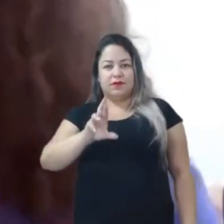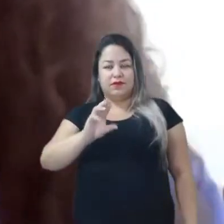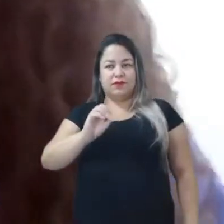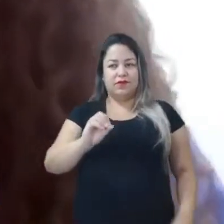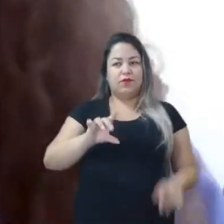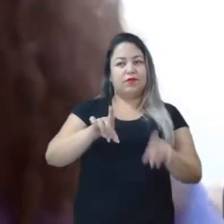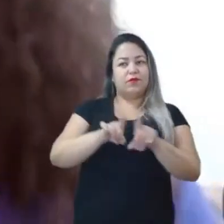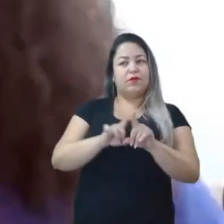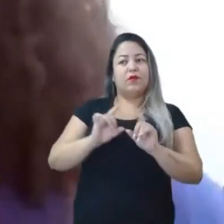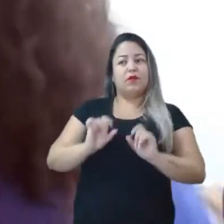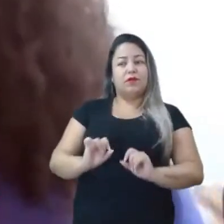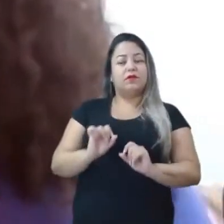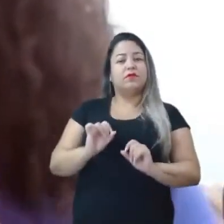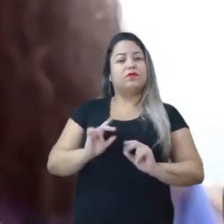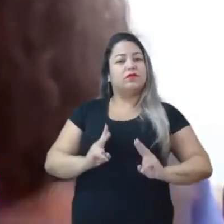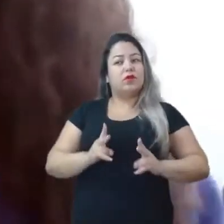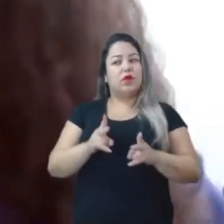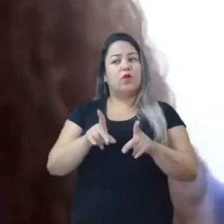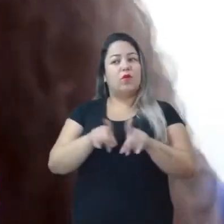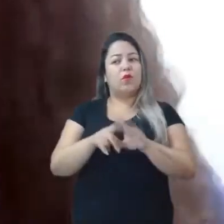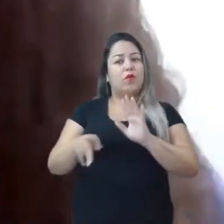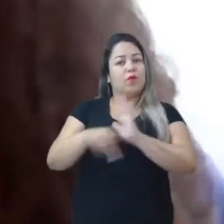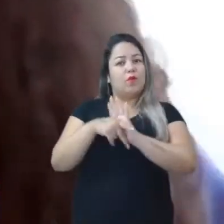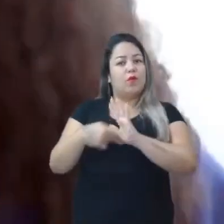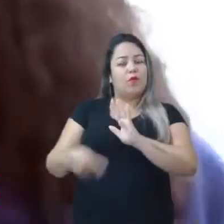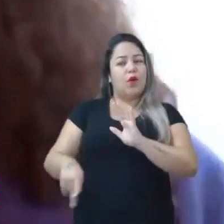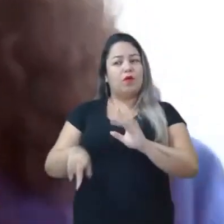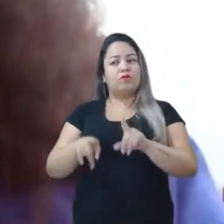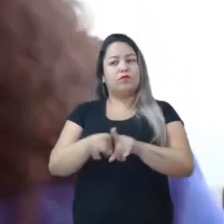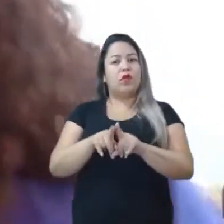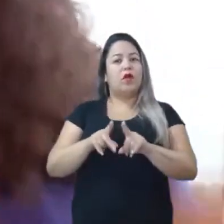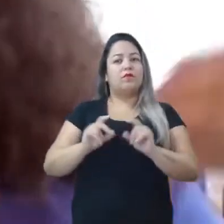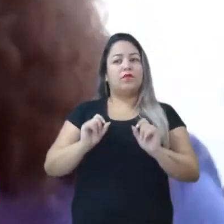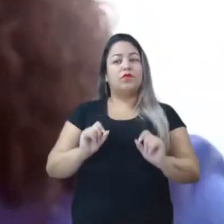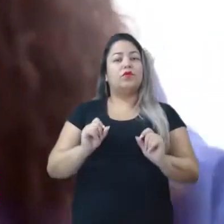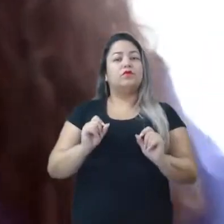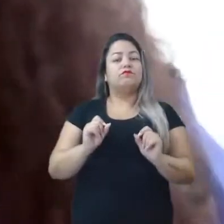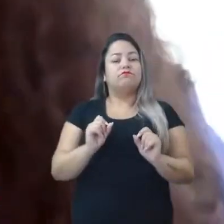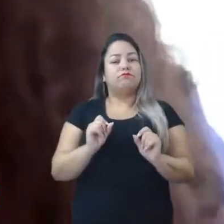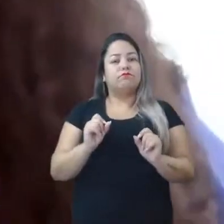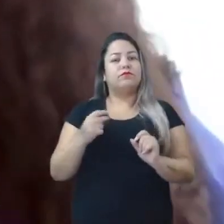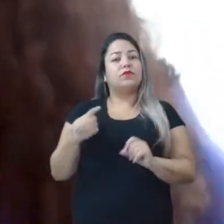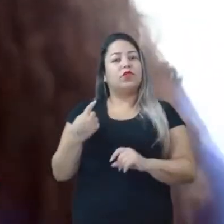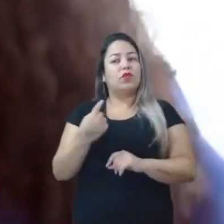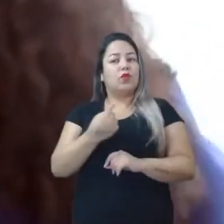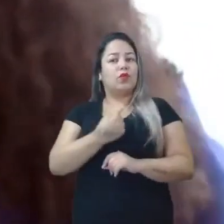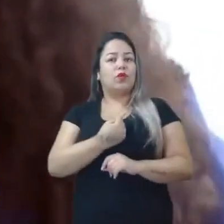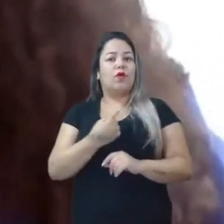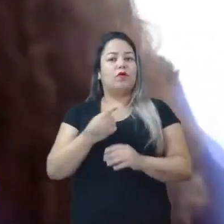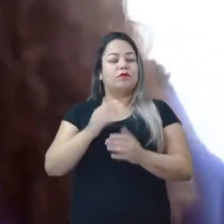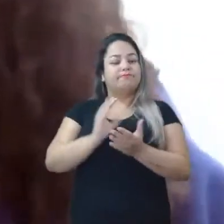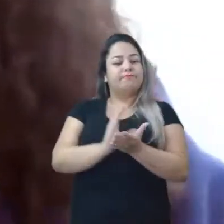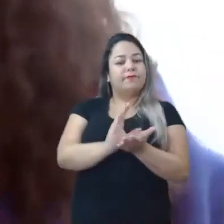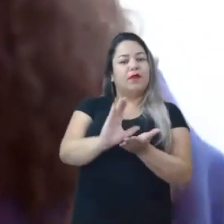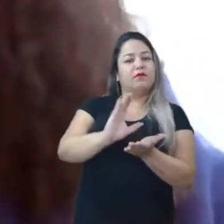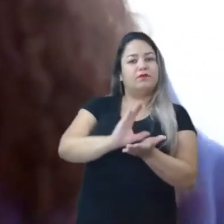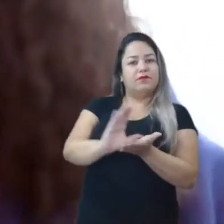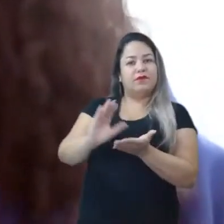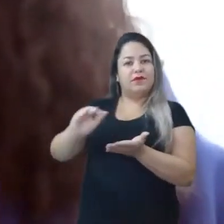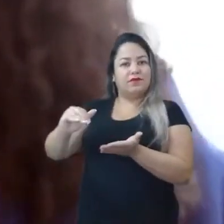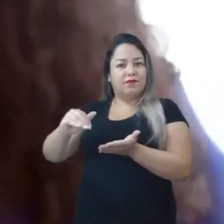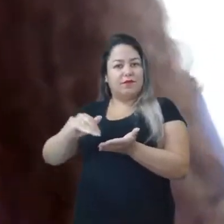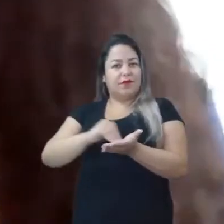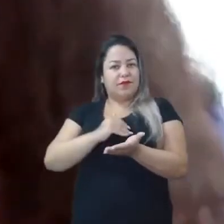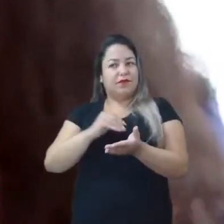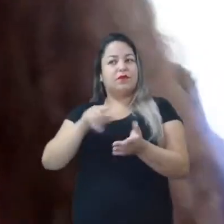e eu costumo sempre me utilizar como próprio instrumento, né, de quanto a gente investir nas secretarias e os